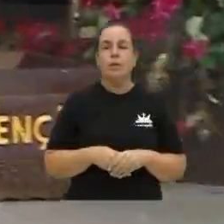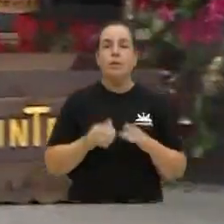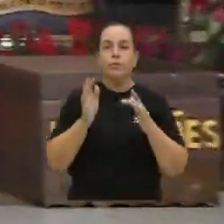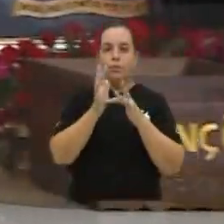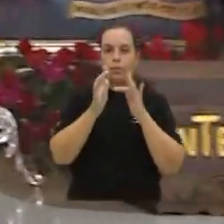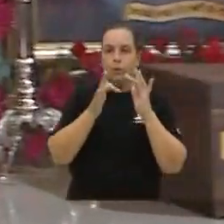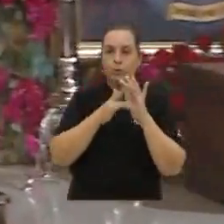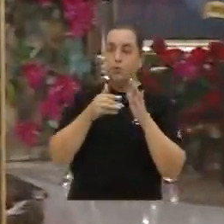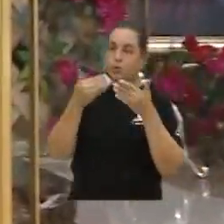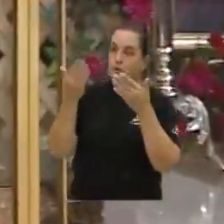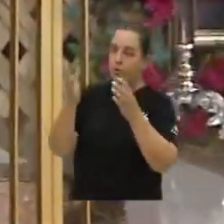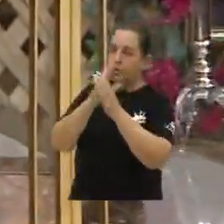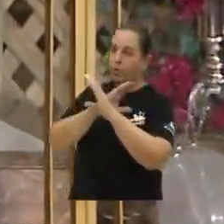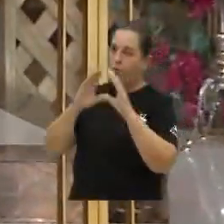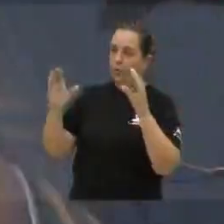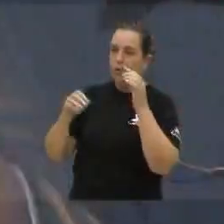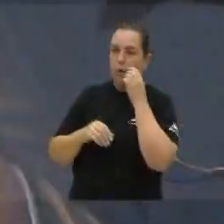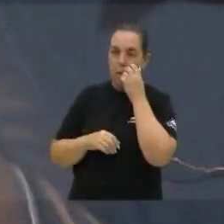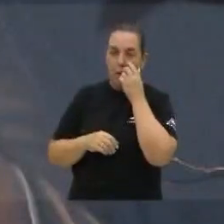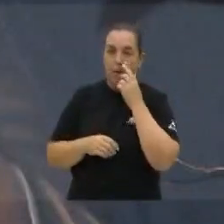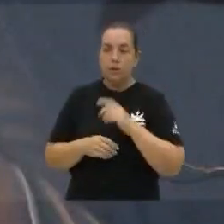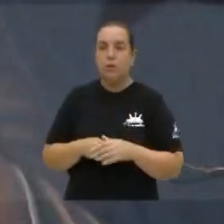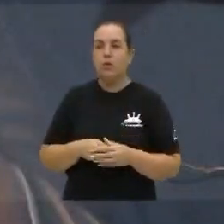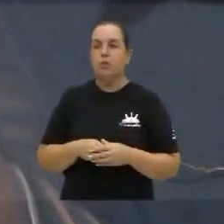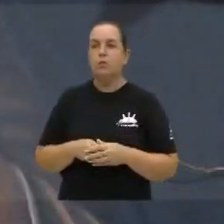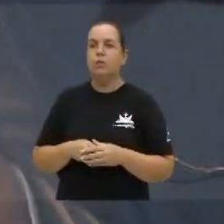Jesus, eu confio em vós, de pé.